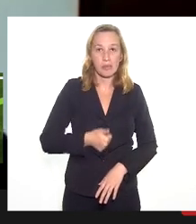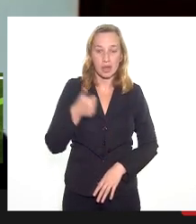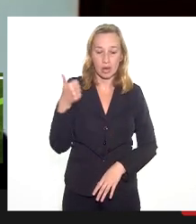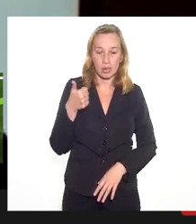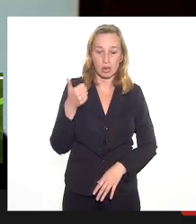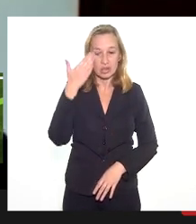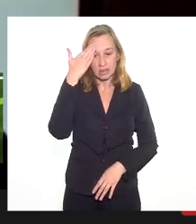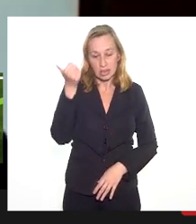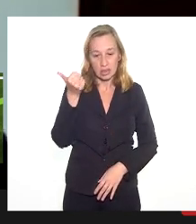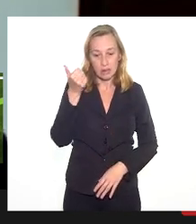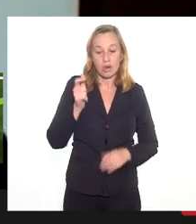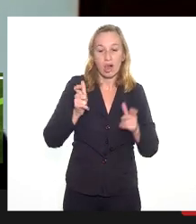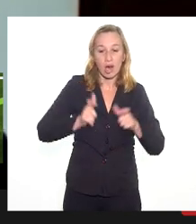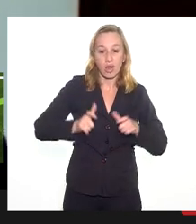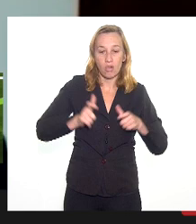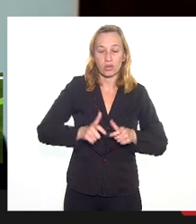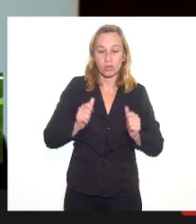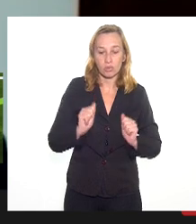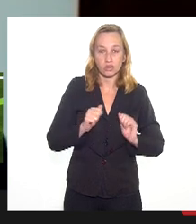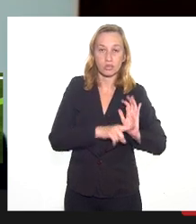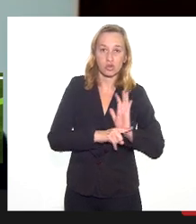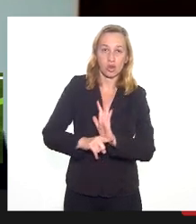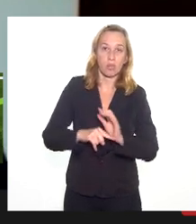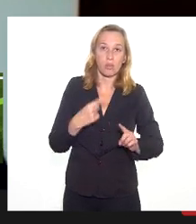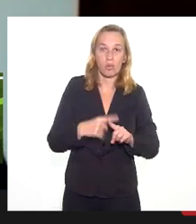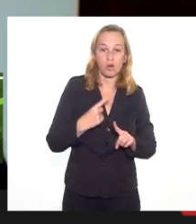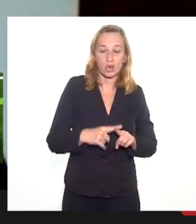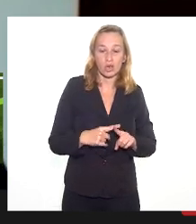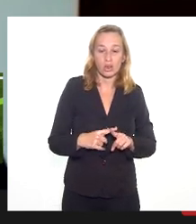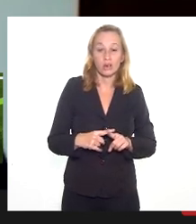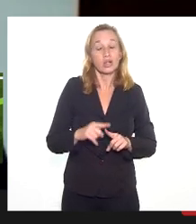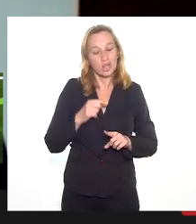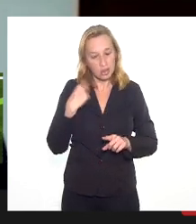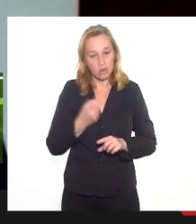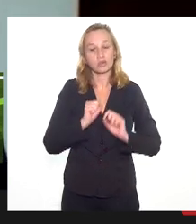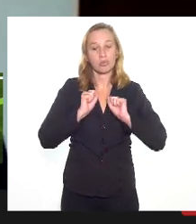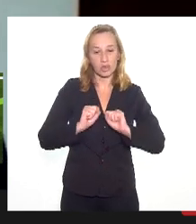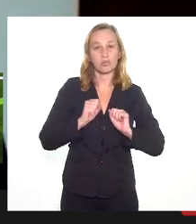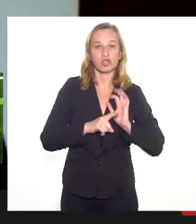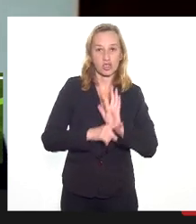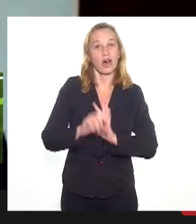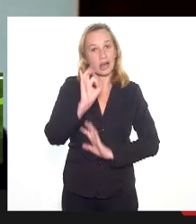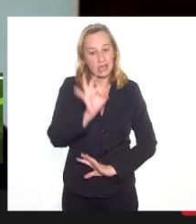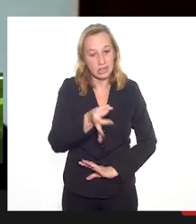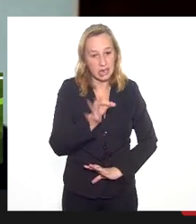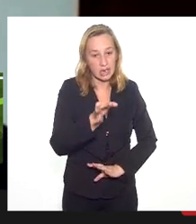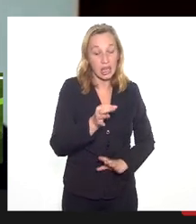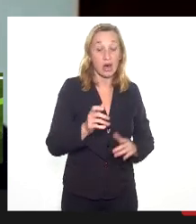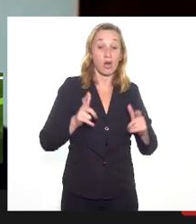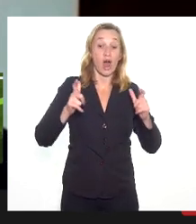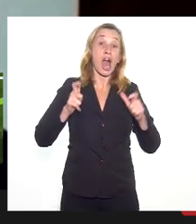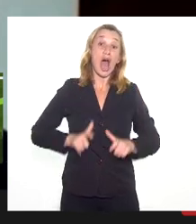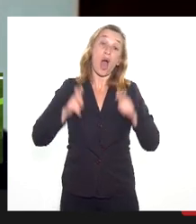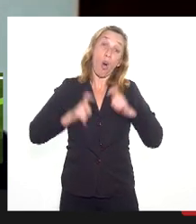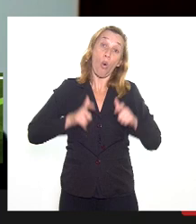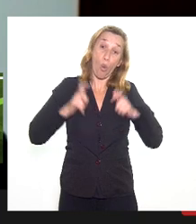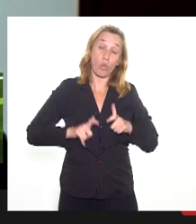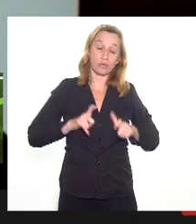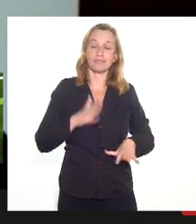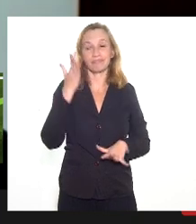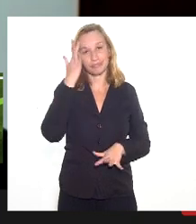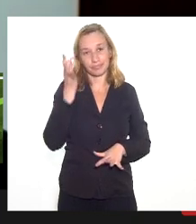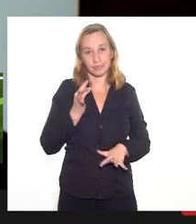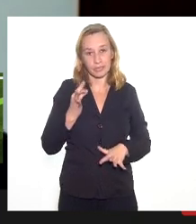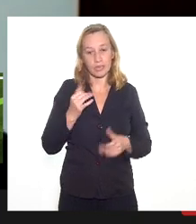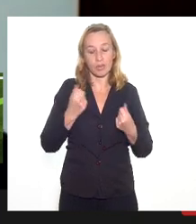e saber onde a gente pode ajudar, porque que a gente pode ajudar é fato, e que acho que a secretaria deve ter